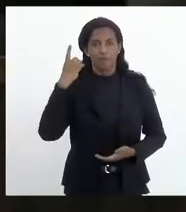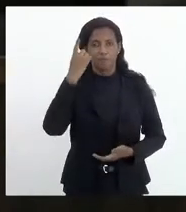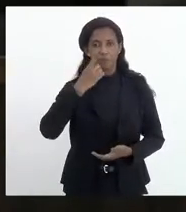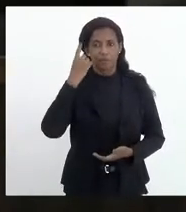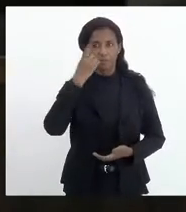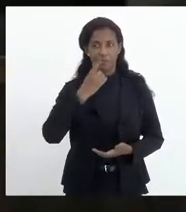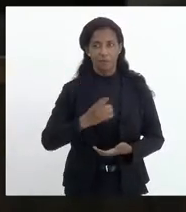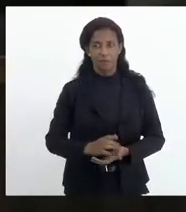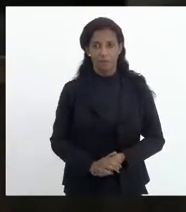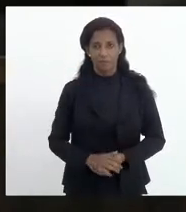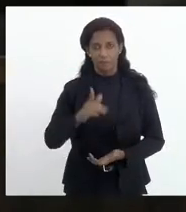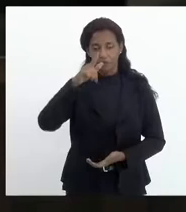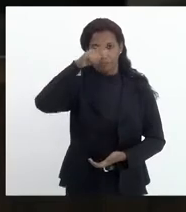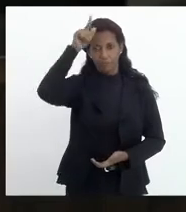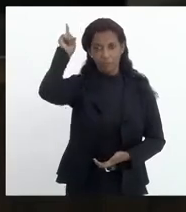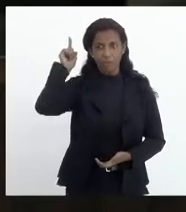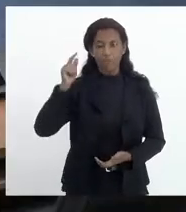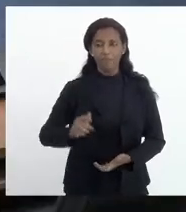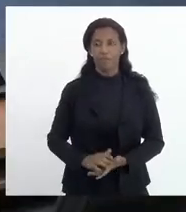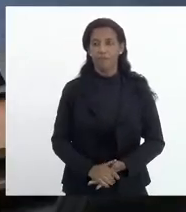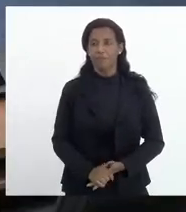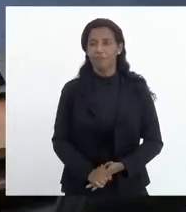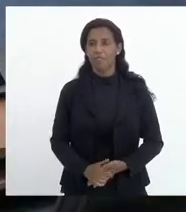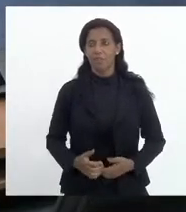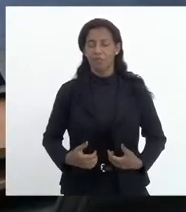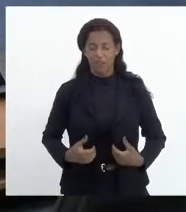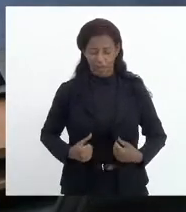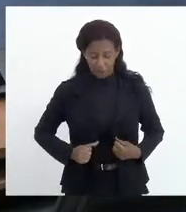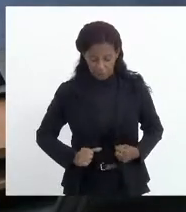Deputado Luiz Paulo